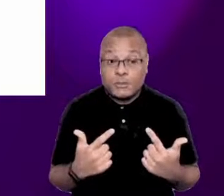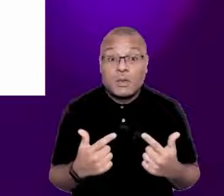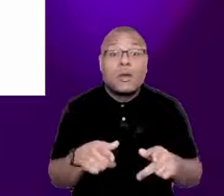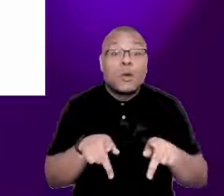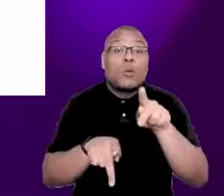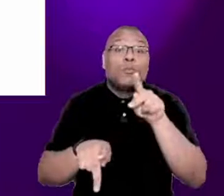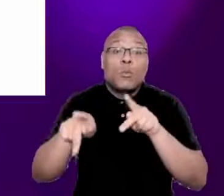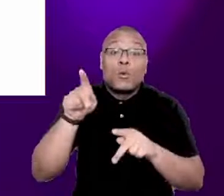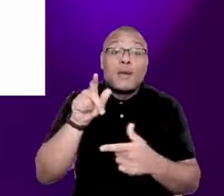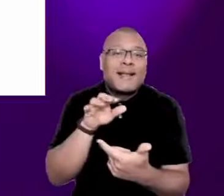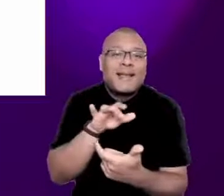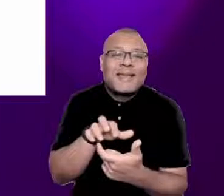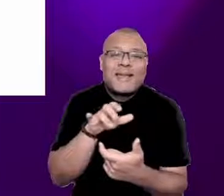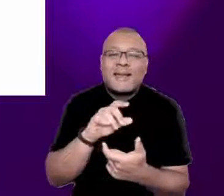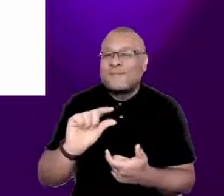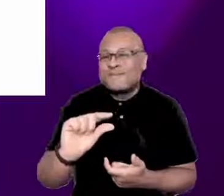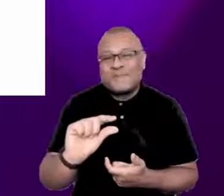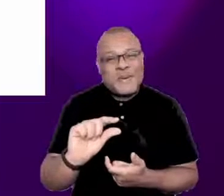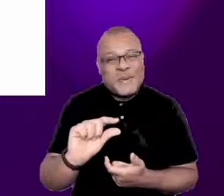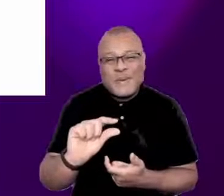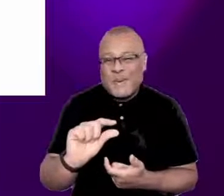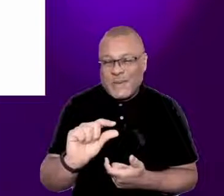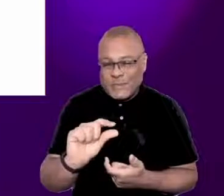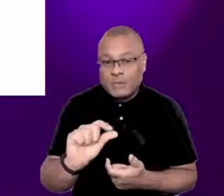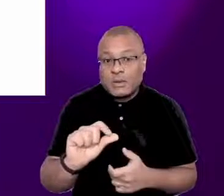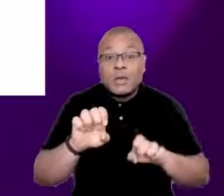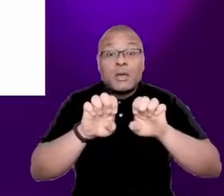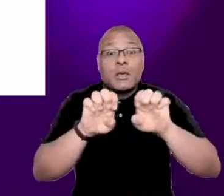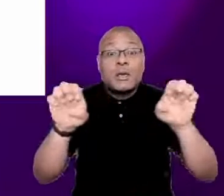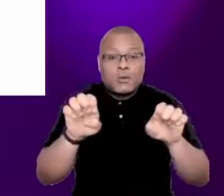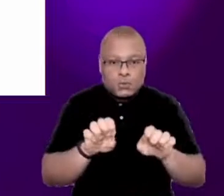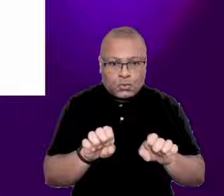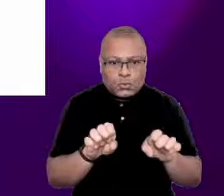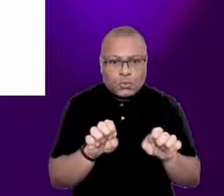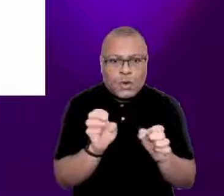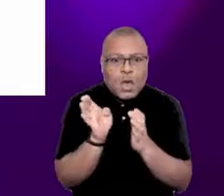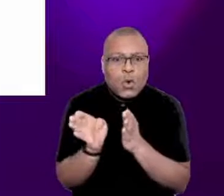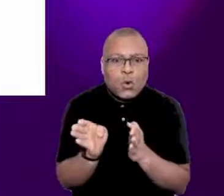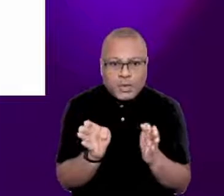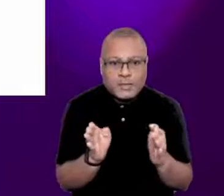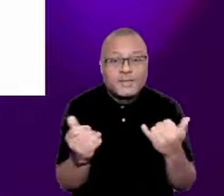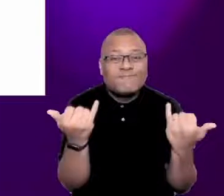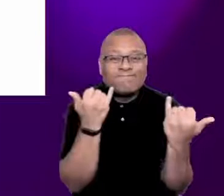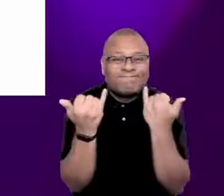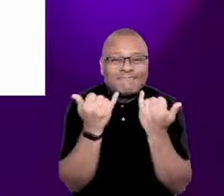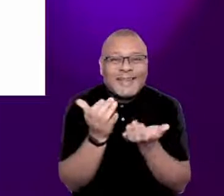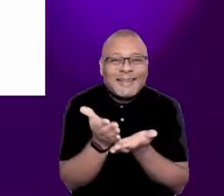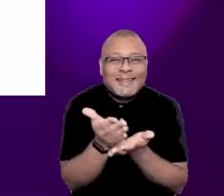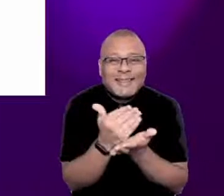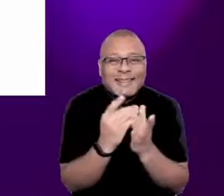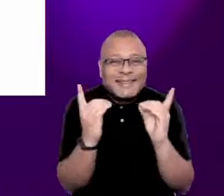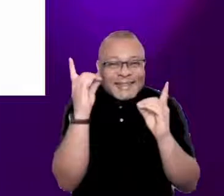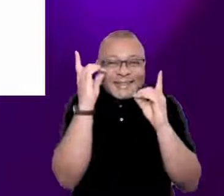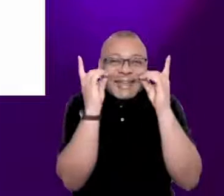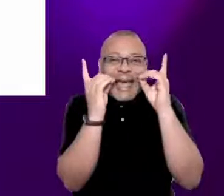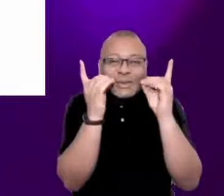com baixo letramento, tem uma estrutura de coleta de dados ainda